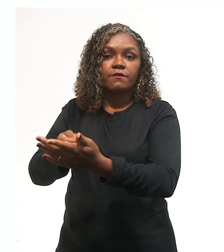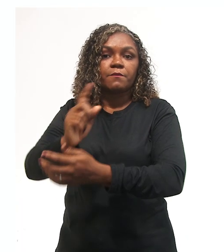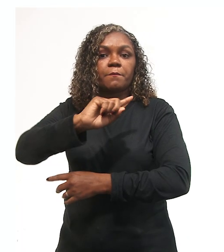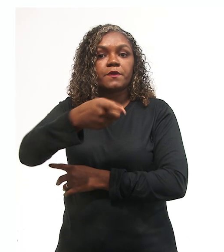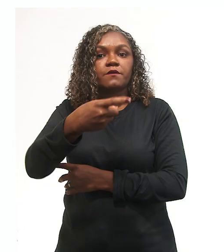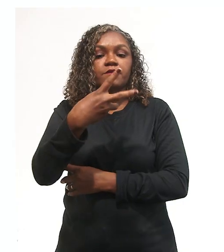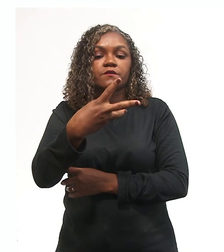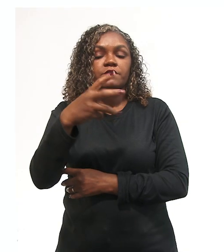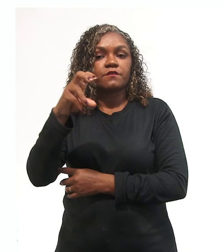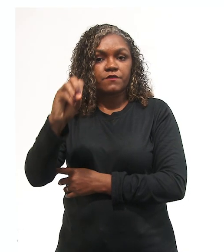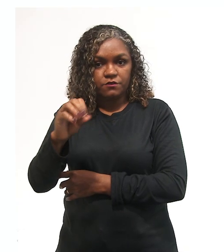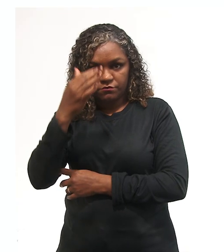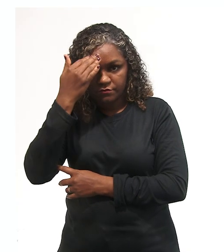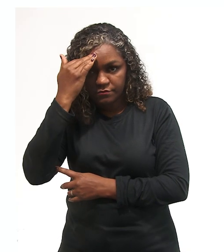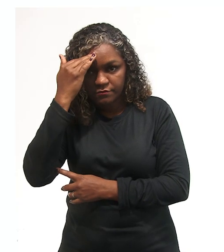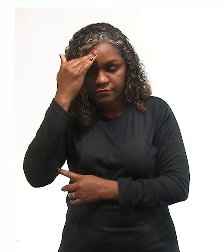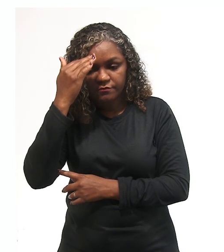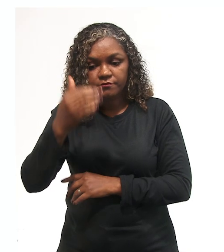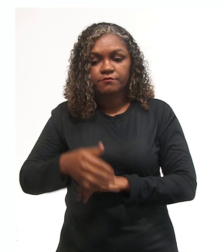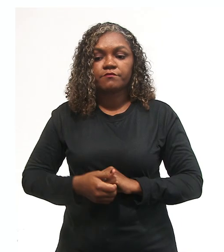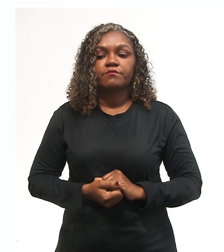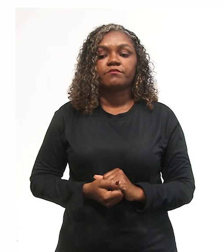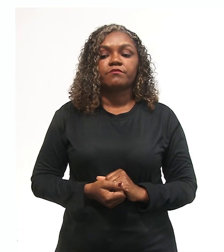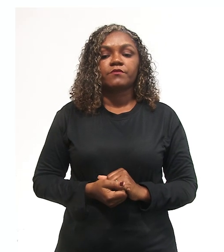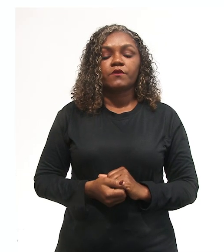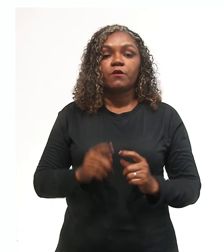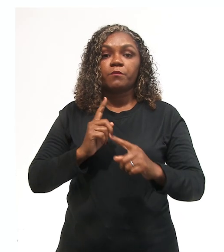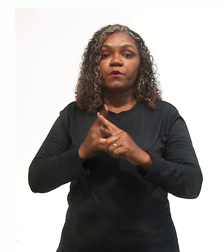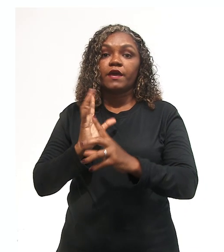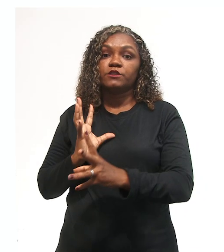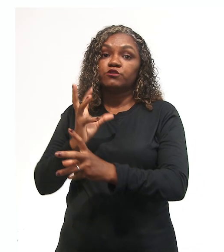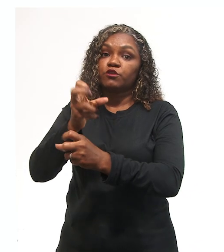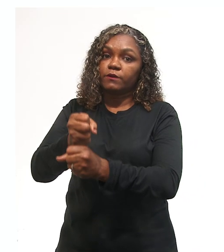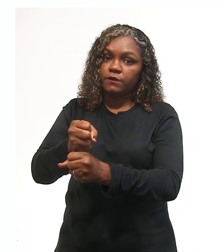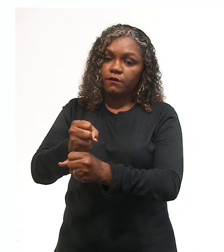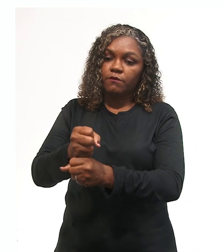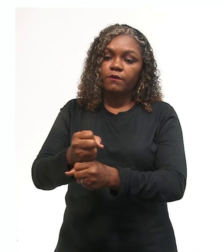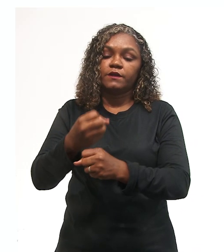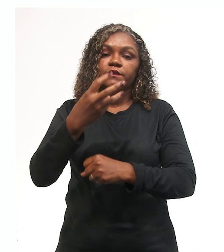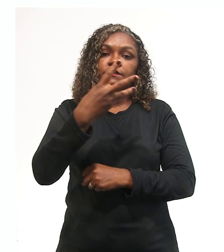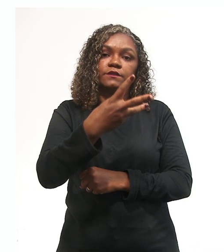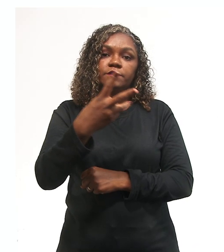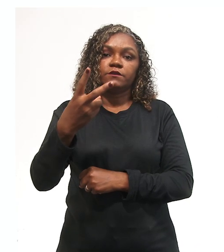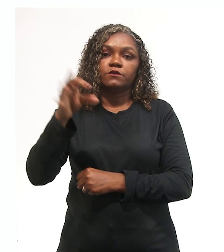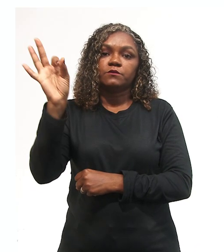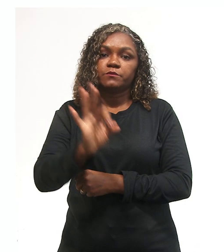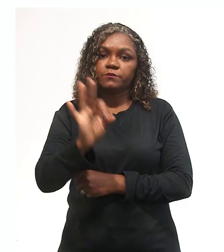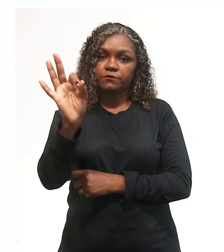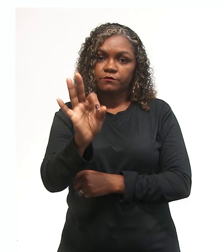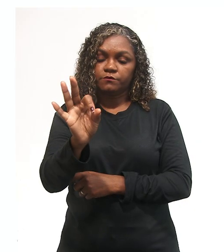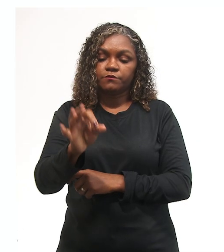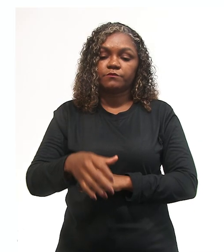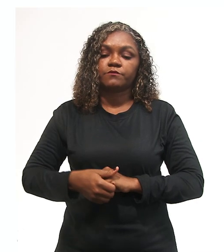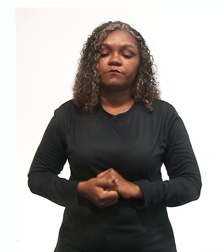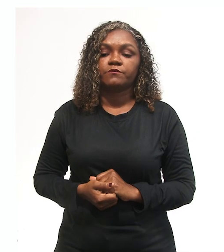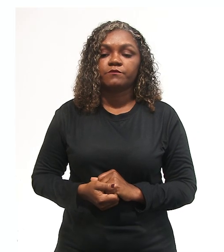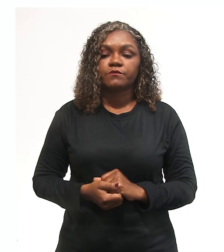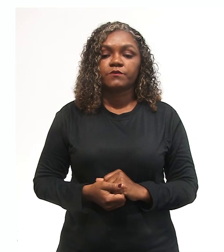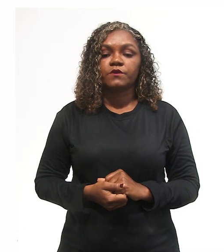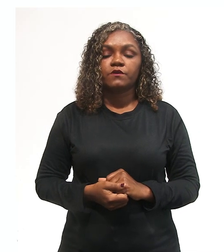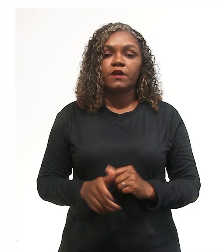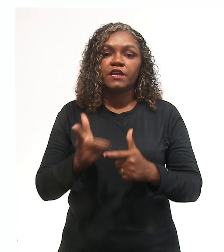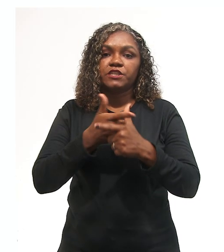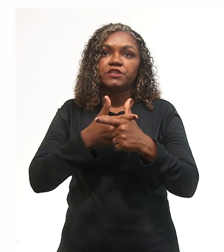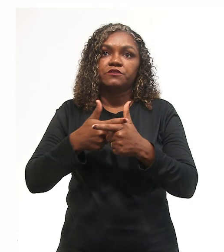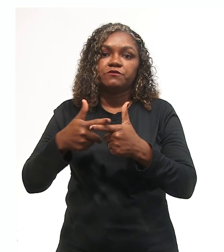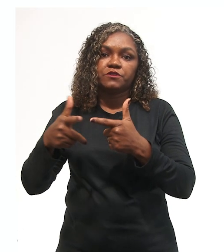de R$1.320. A taxa de juros total foi de 32%, tá? Então, a gente não tem essa divisão aí